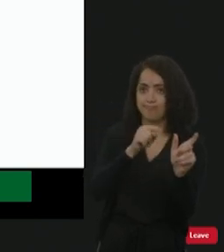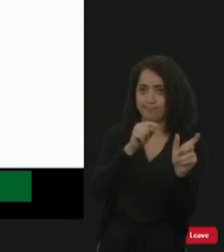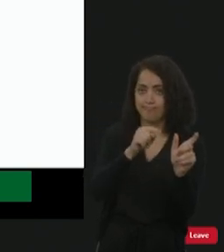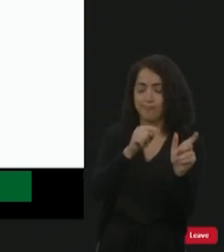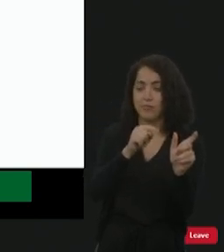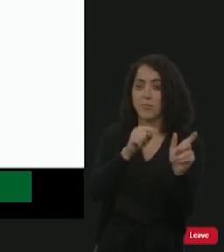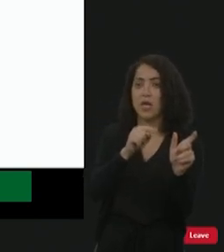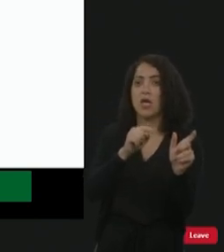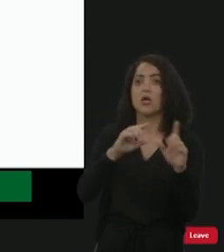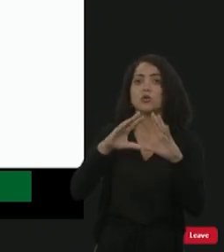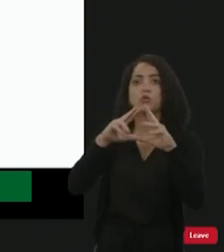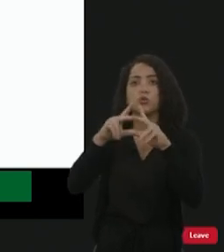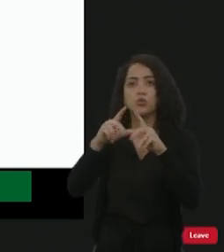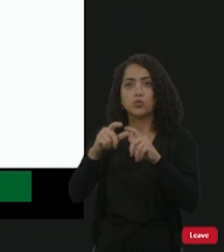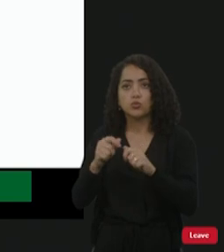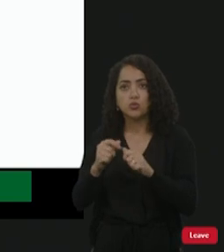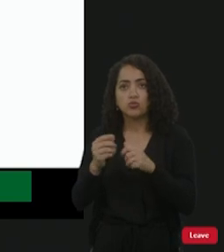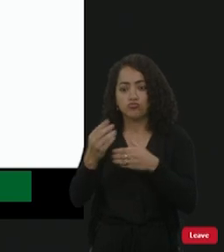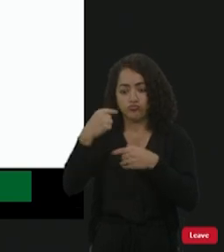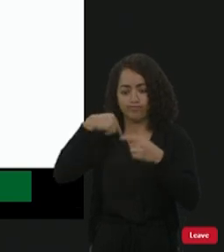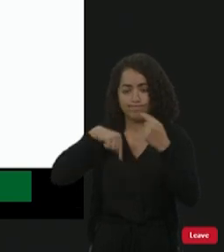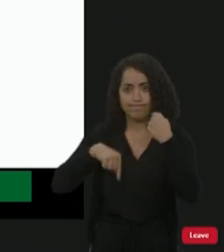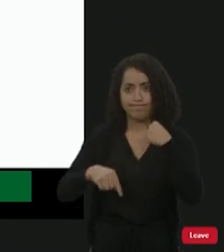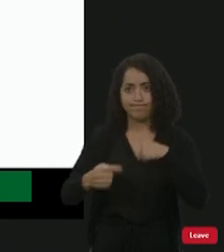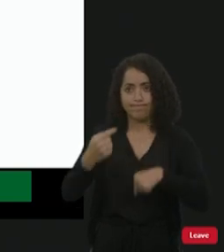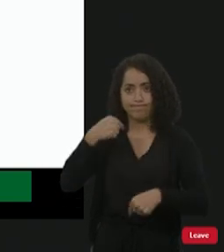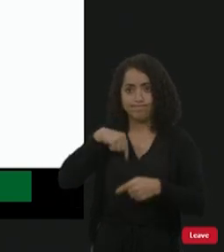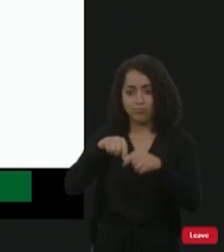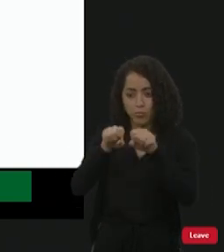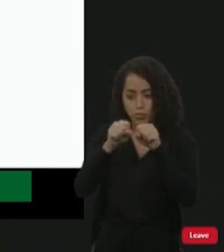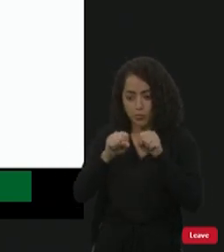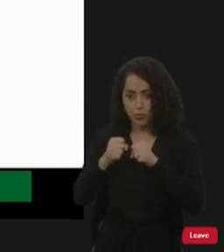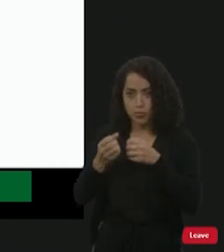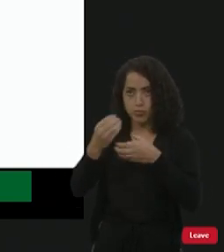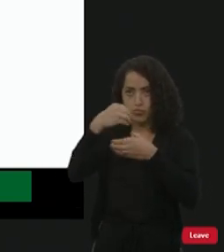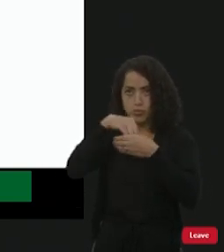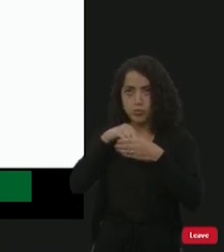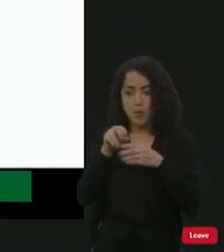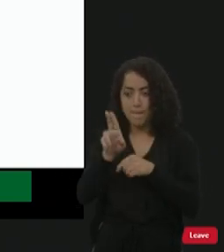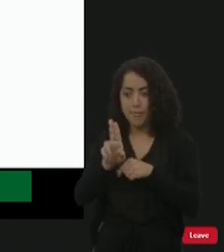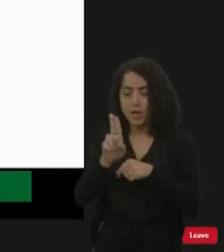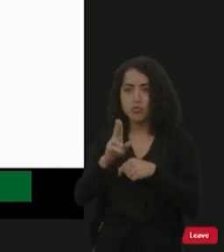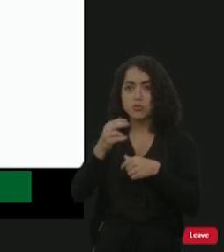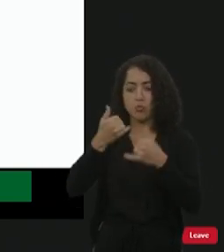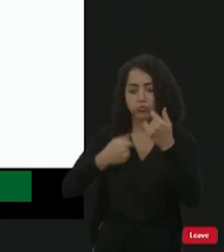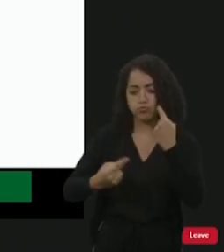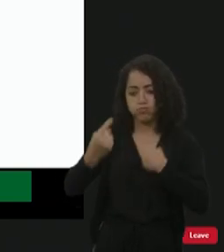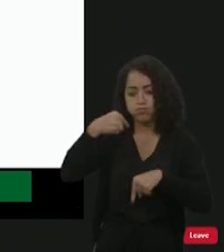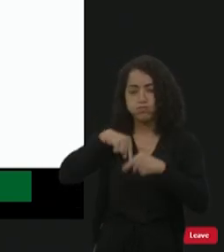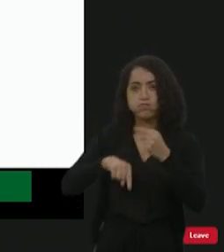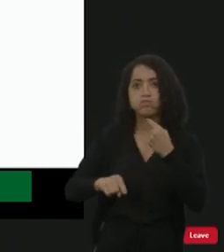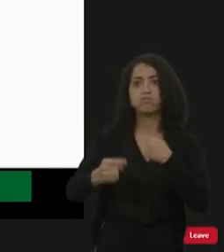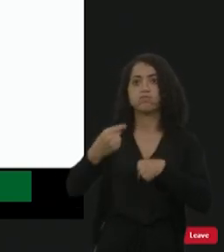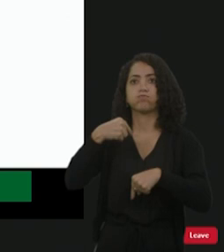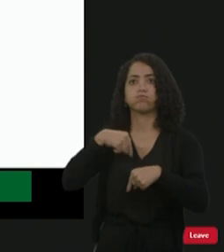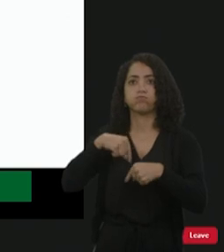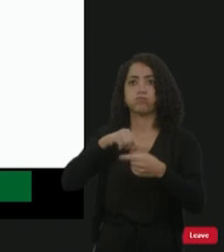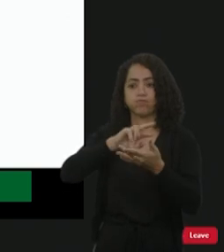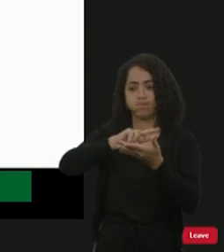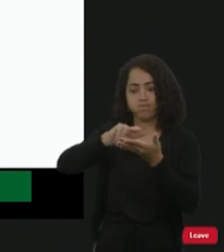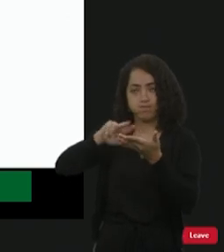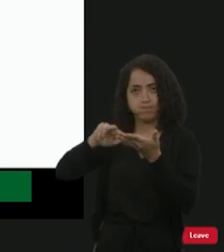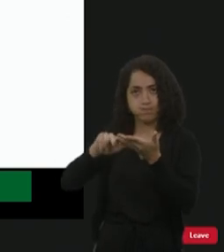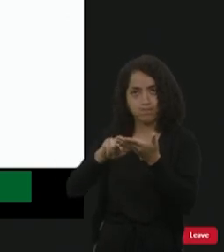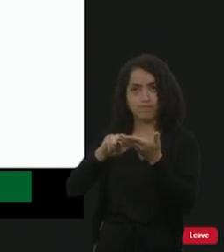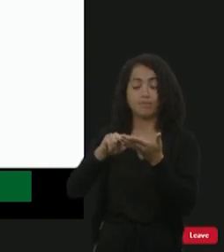de complexo, de grande no nosso corpo, a gente tem que quebrar para poder utilizar. Seja carboidrato, seja lipídio, seja proteína. Então,